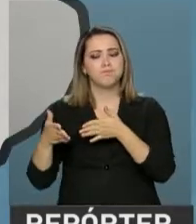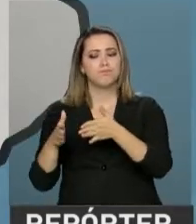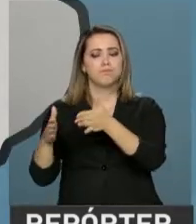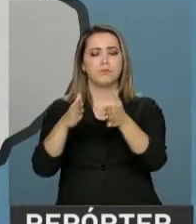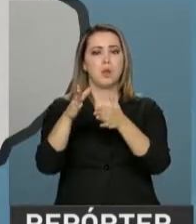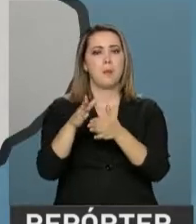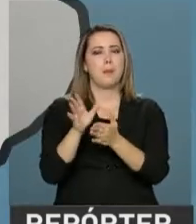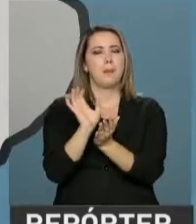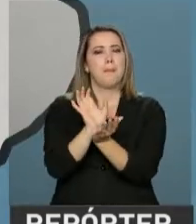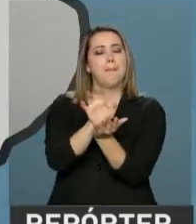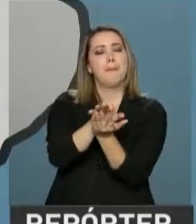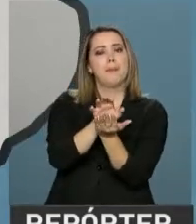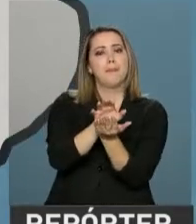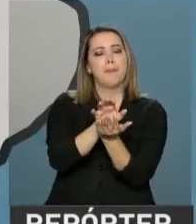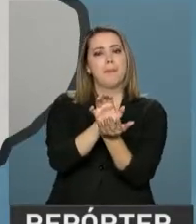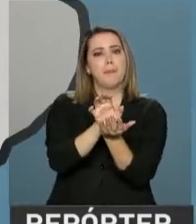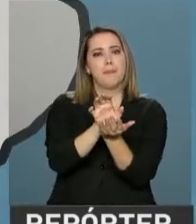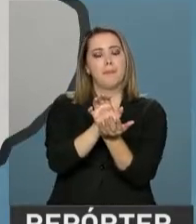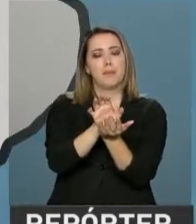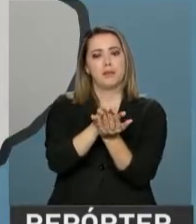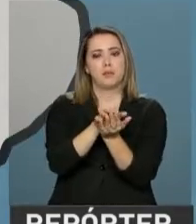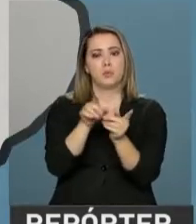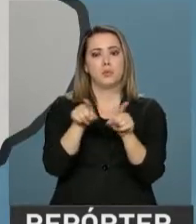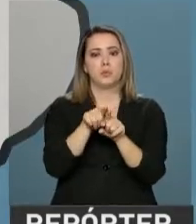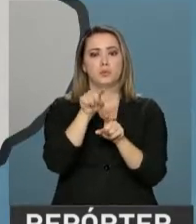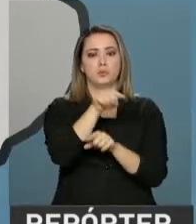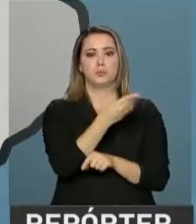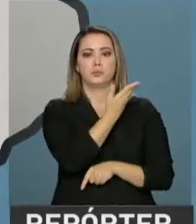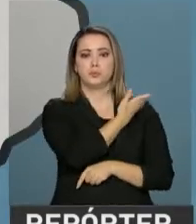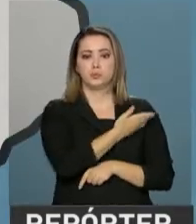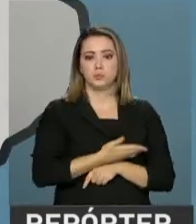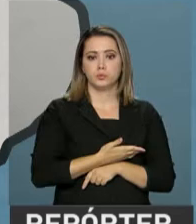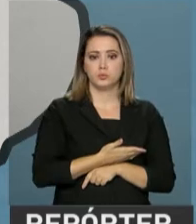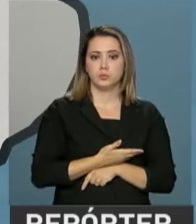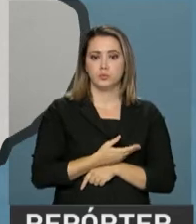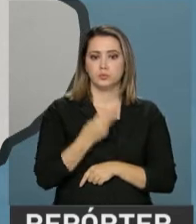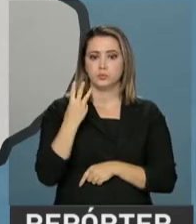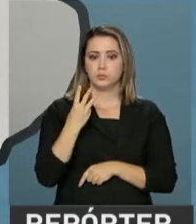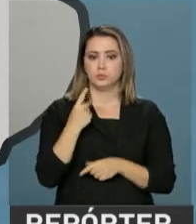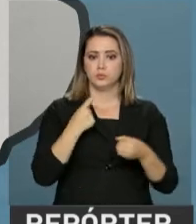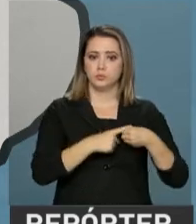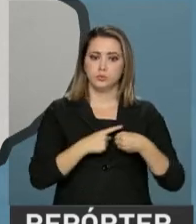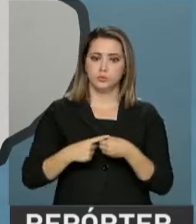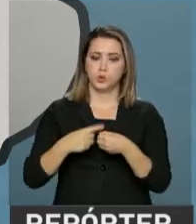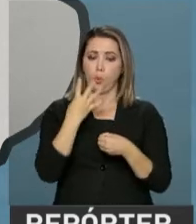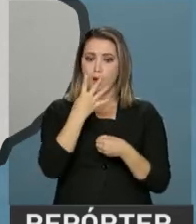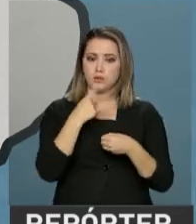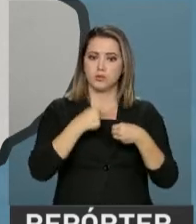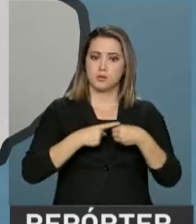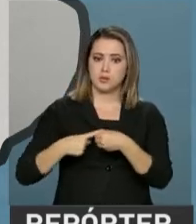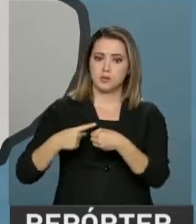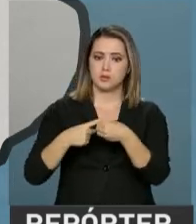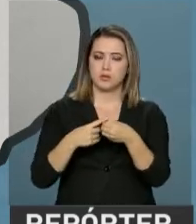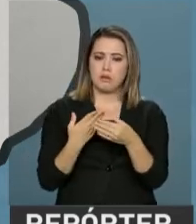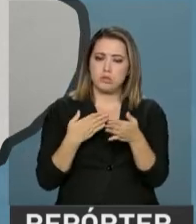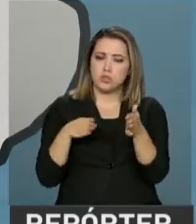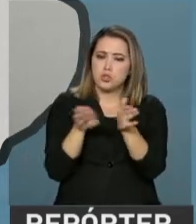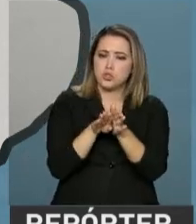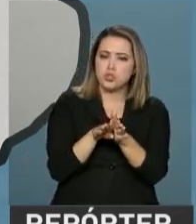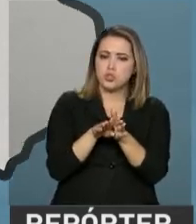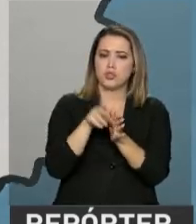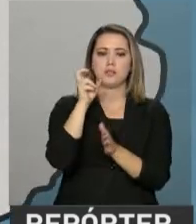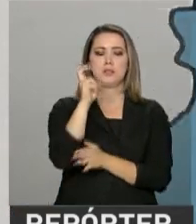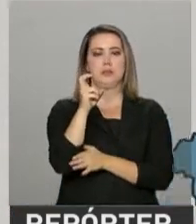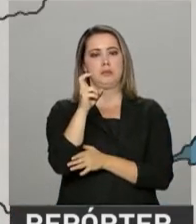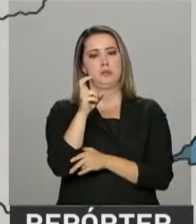passando pelos municípios de cabrobó terra nova salgueiro e verdejante até chegar à pena forte o